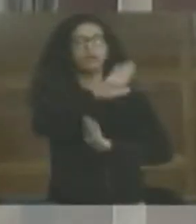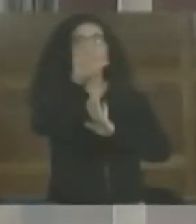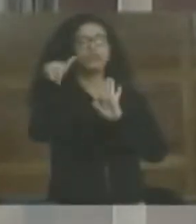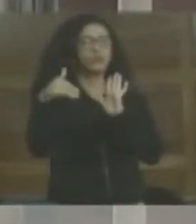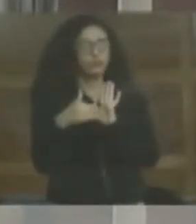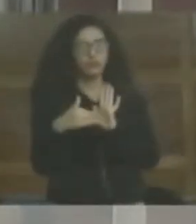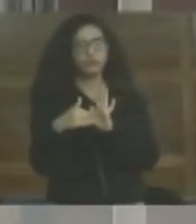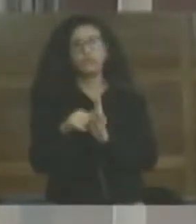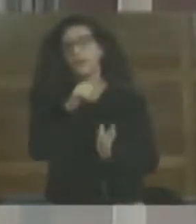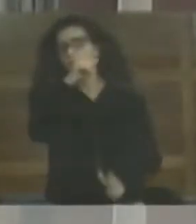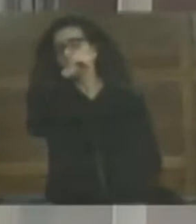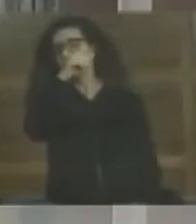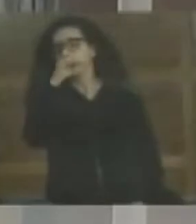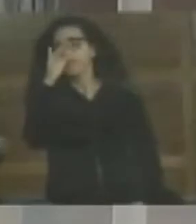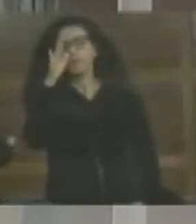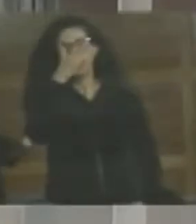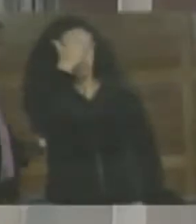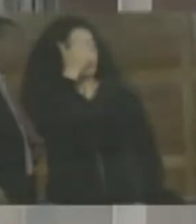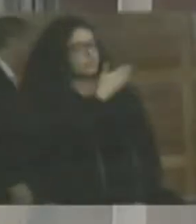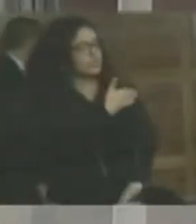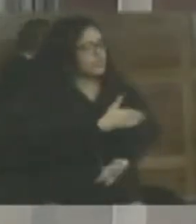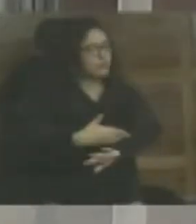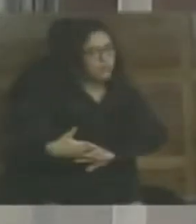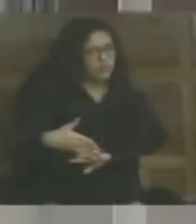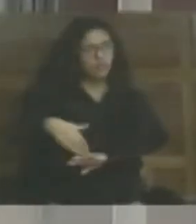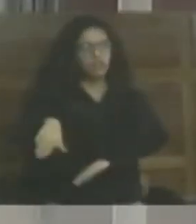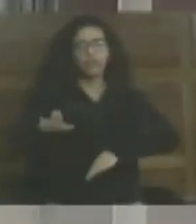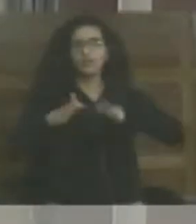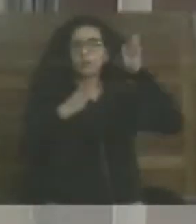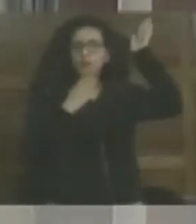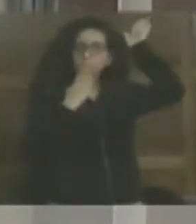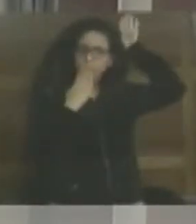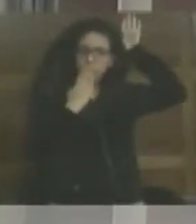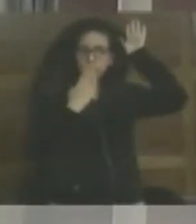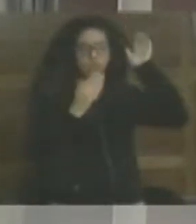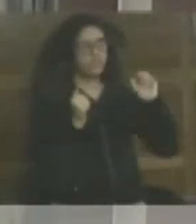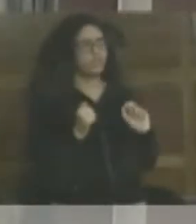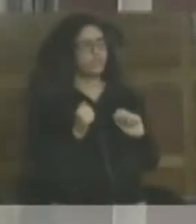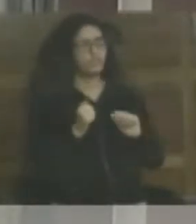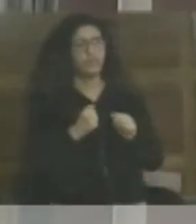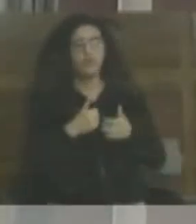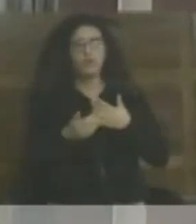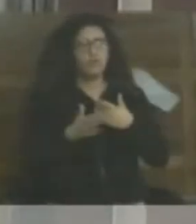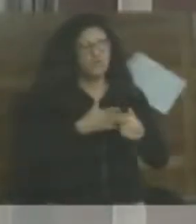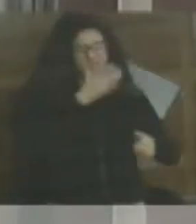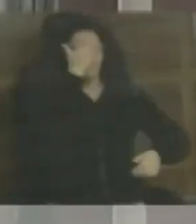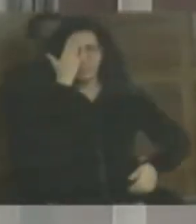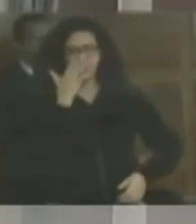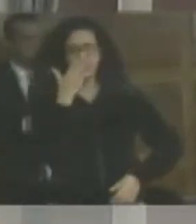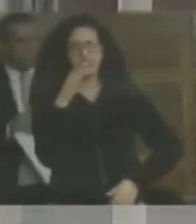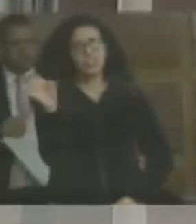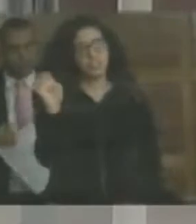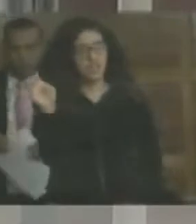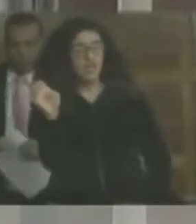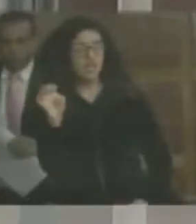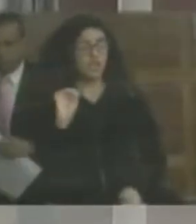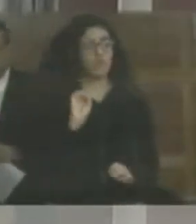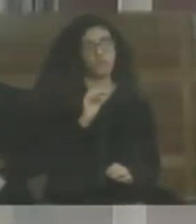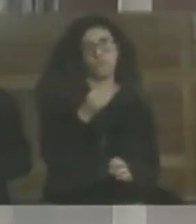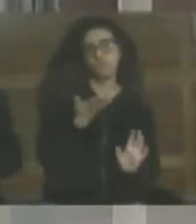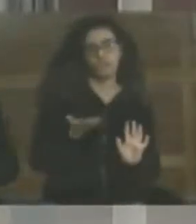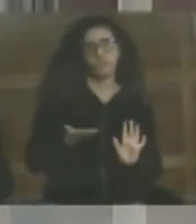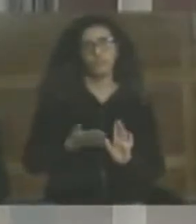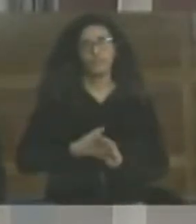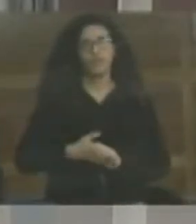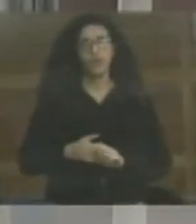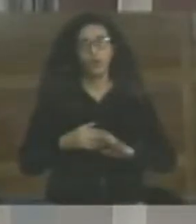todos, brancos, índios, quilombolas, homens e mulheres, sejam eles héteros ou homos. Aqui